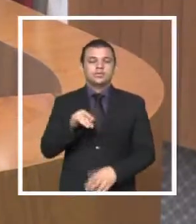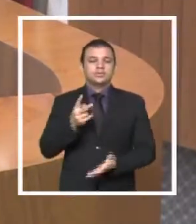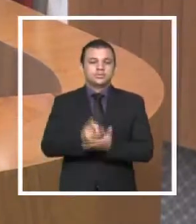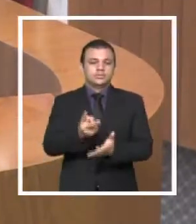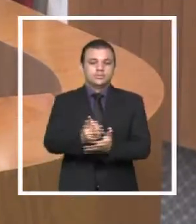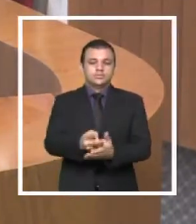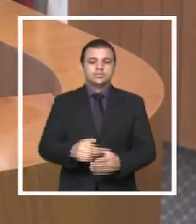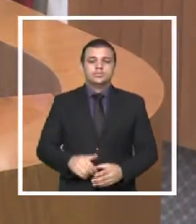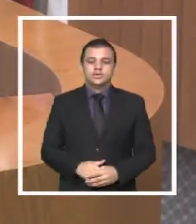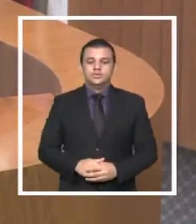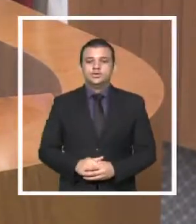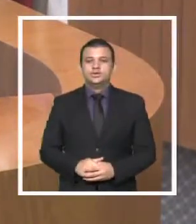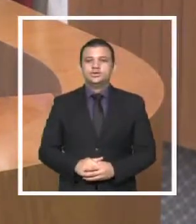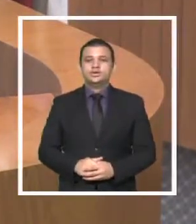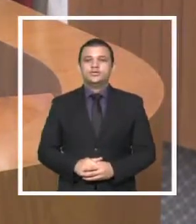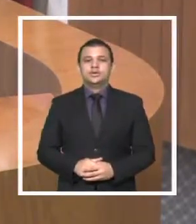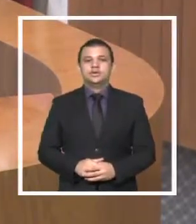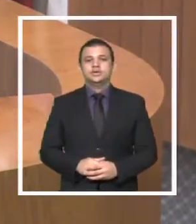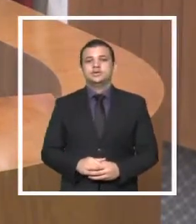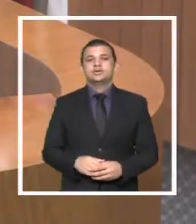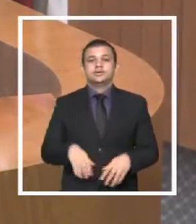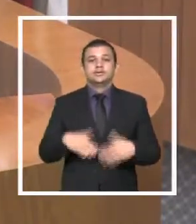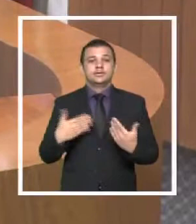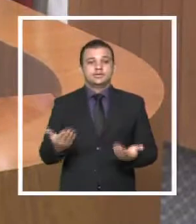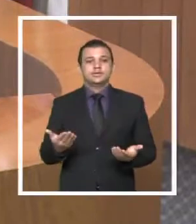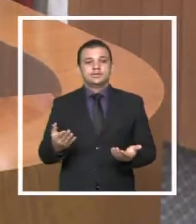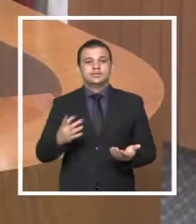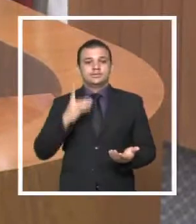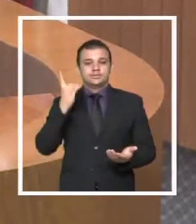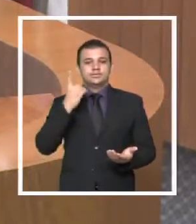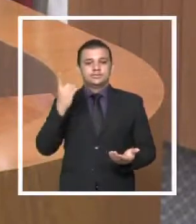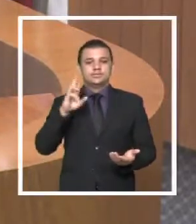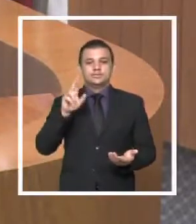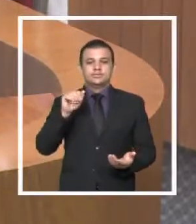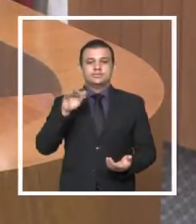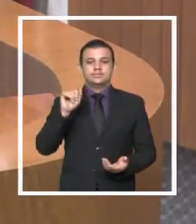tolerante. Então, deputado Rafael Leitua,